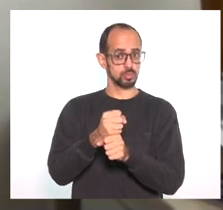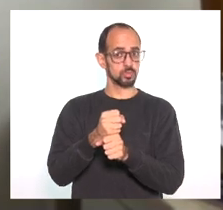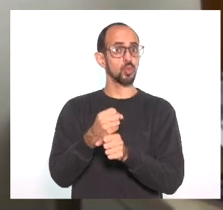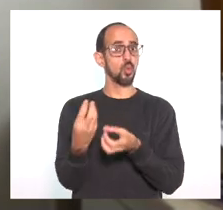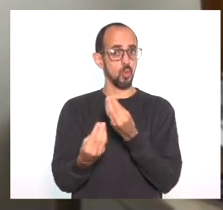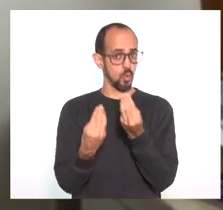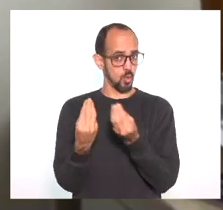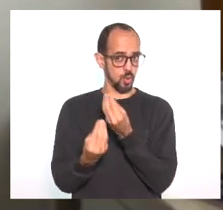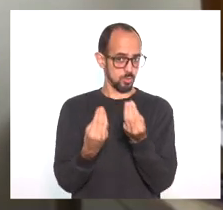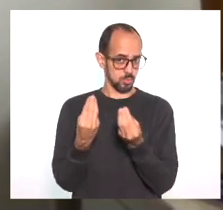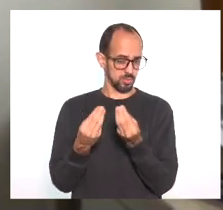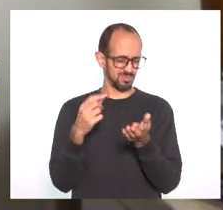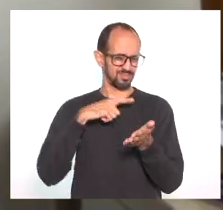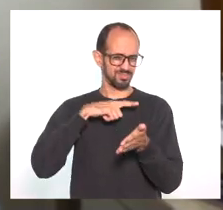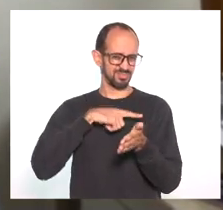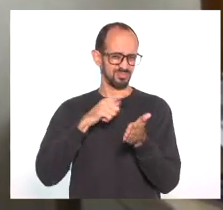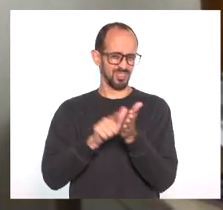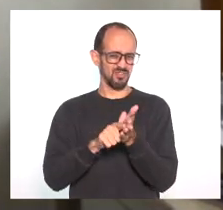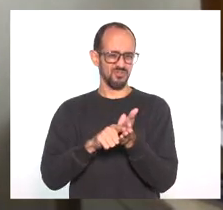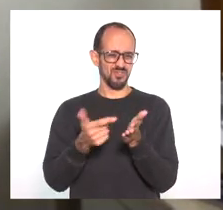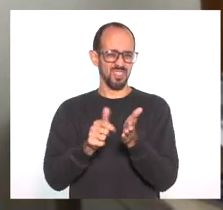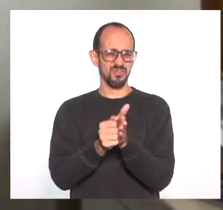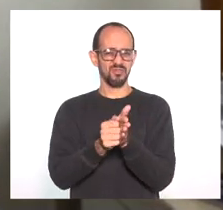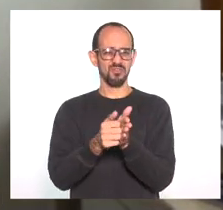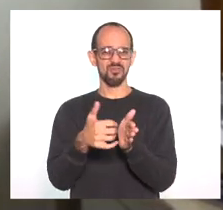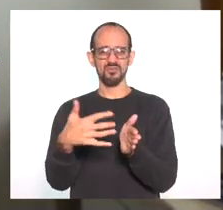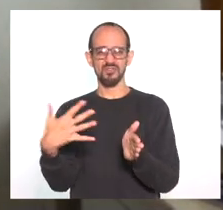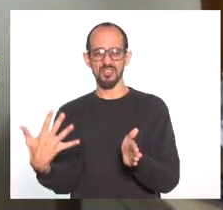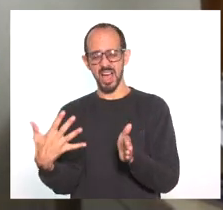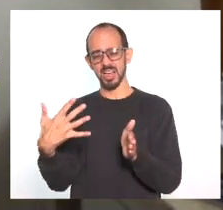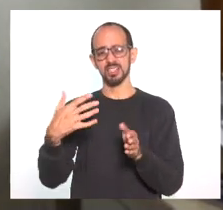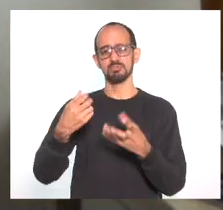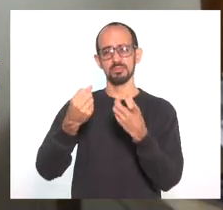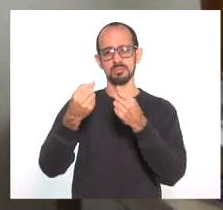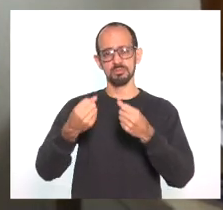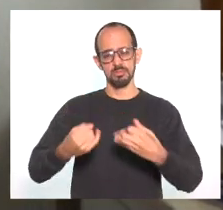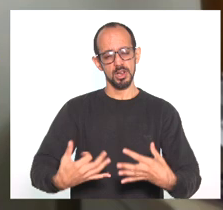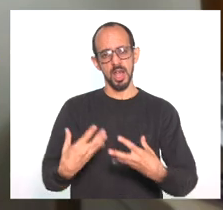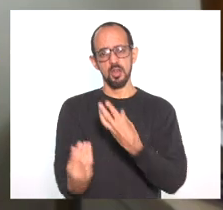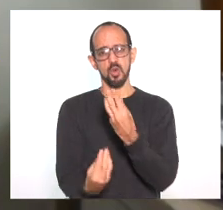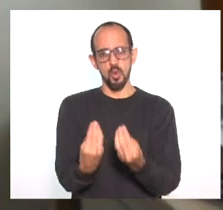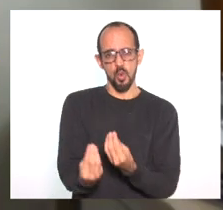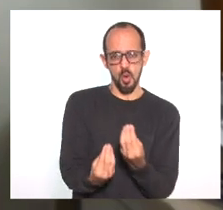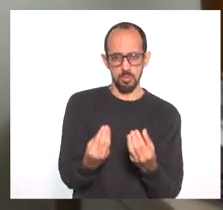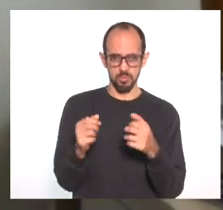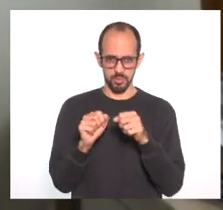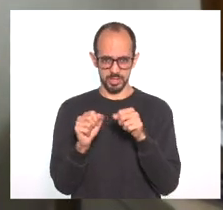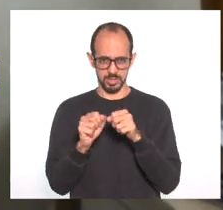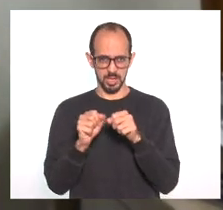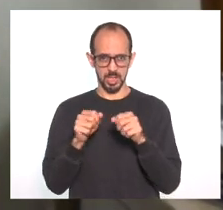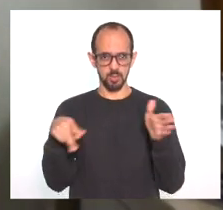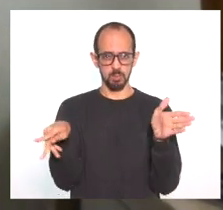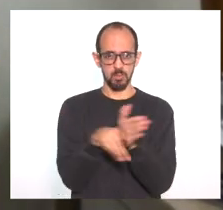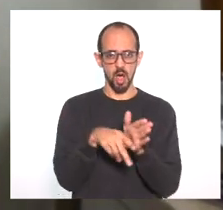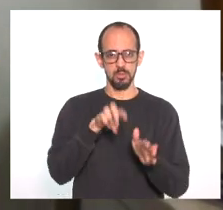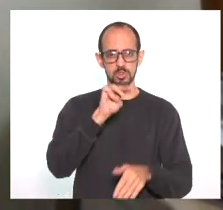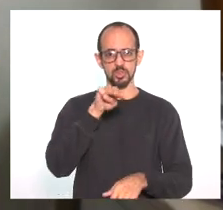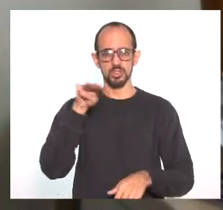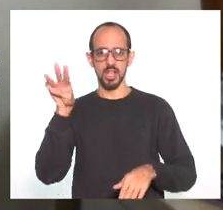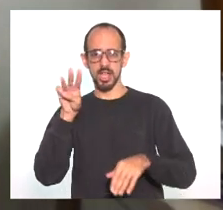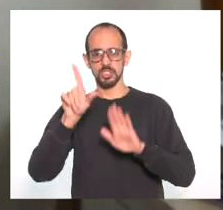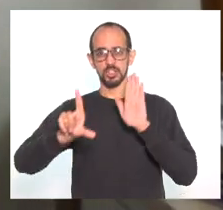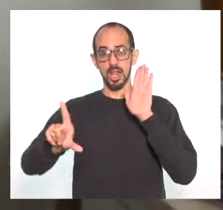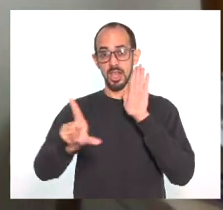essa explicitação, que é a compilação do próprio site, da própria